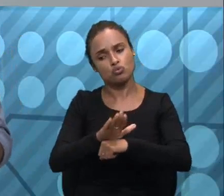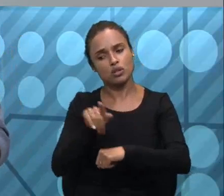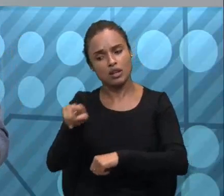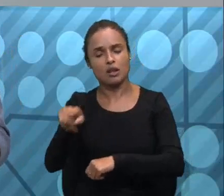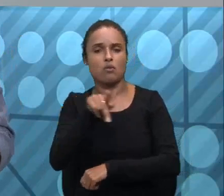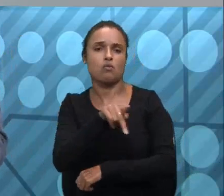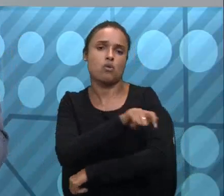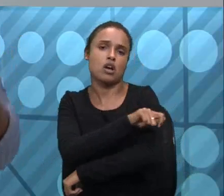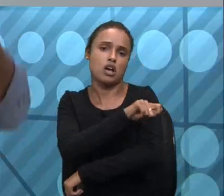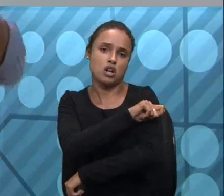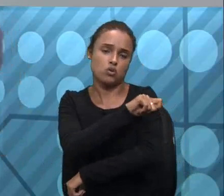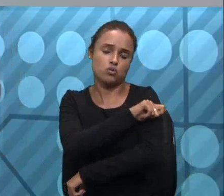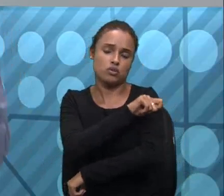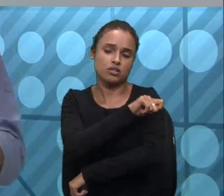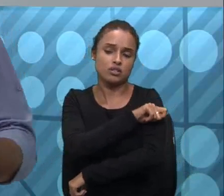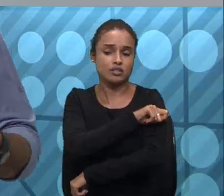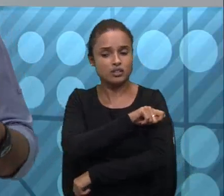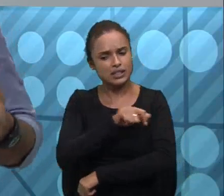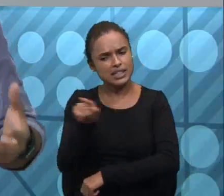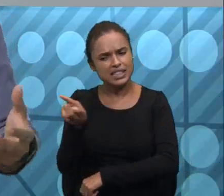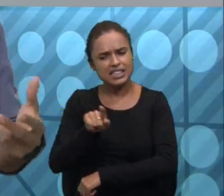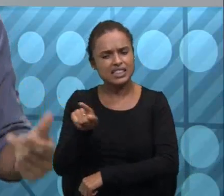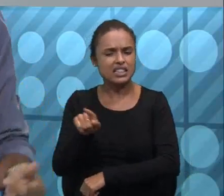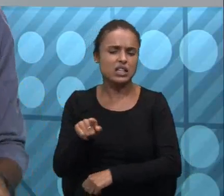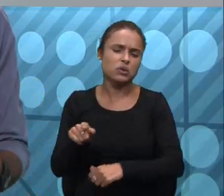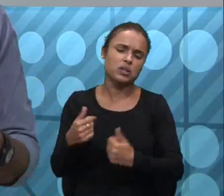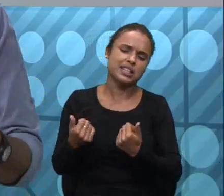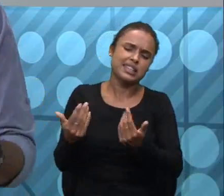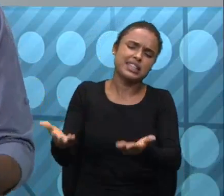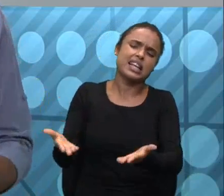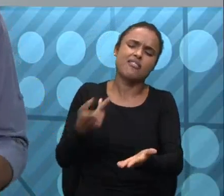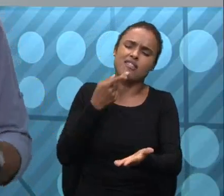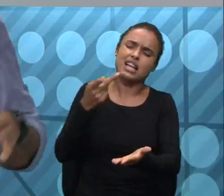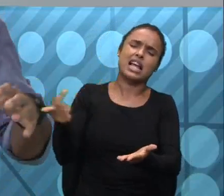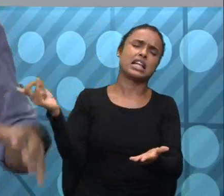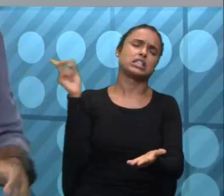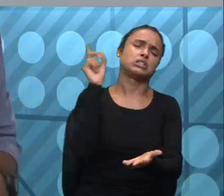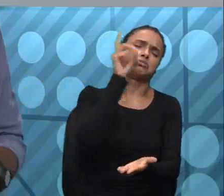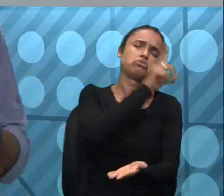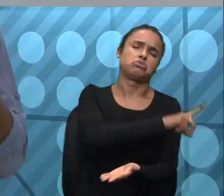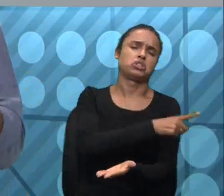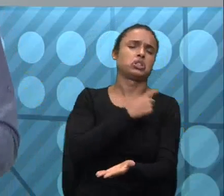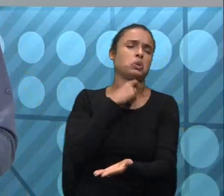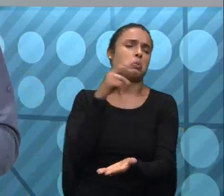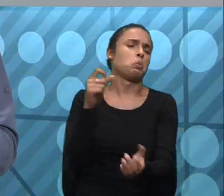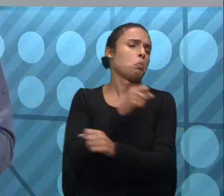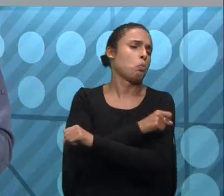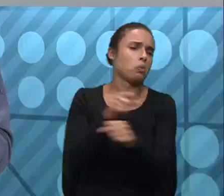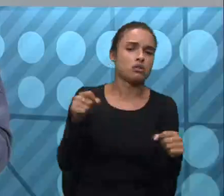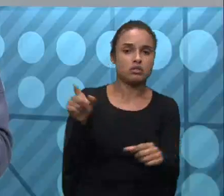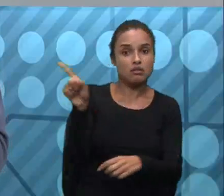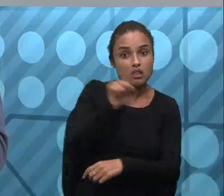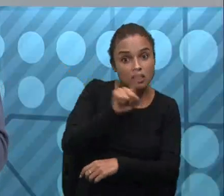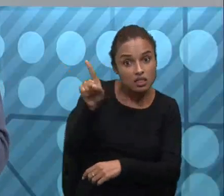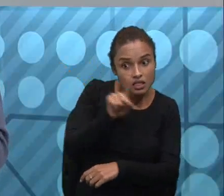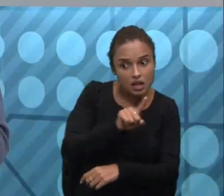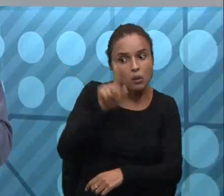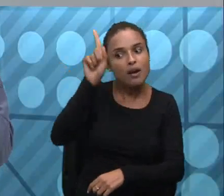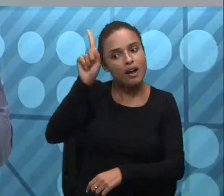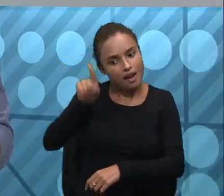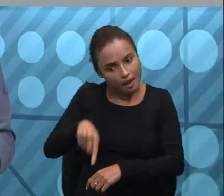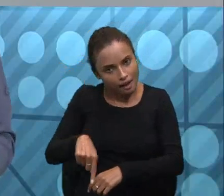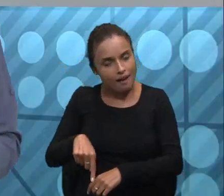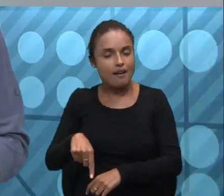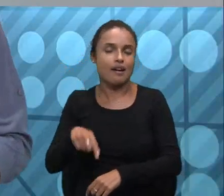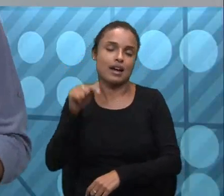tire do aluno esse aspecto de, vai ser muito difícil. Não, não vai ser difícil. Está todo mundo aqui, está todo mundo para te ajudar, tá certo?